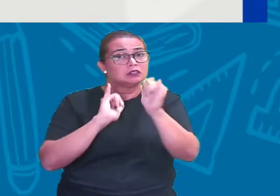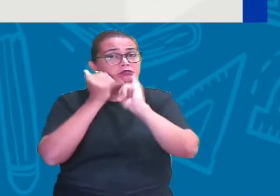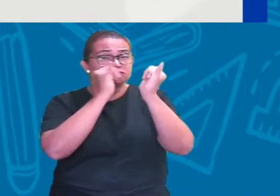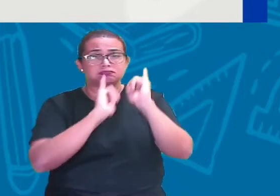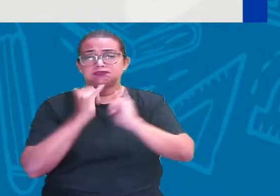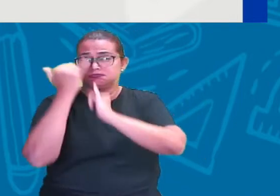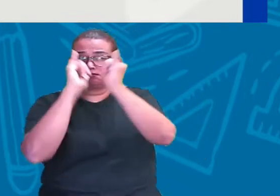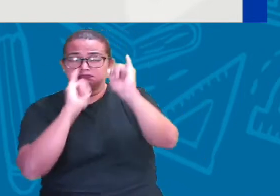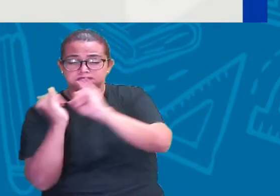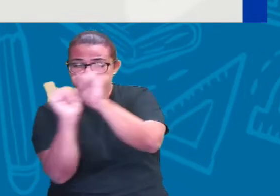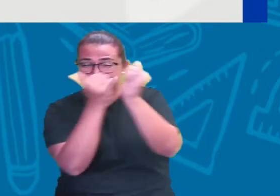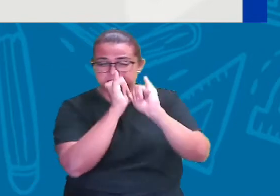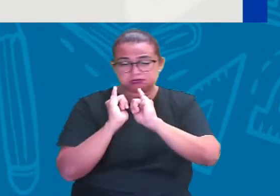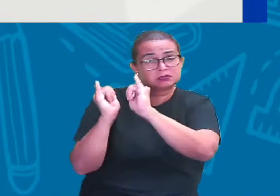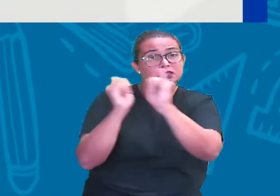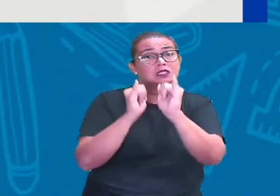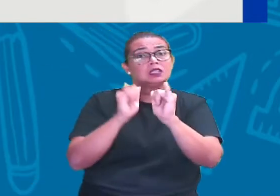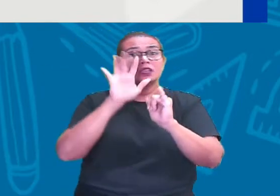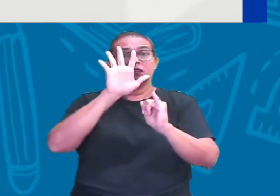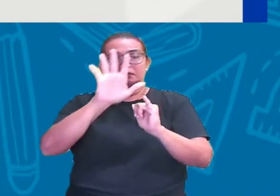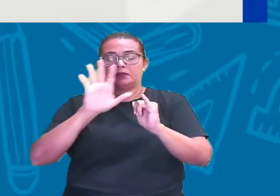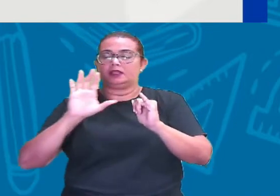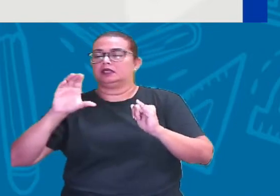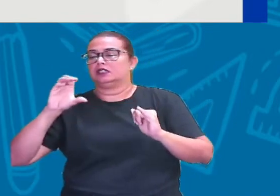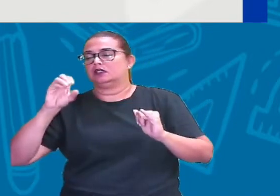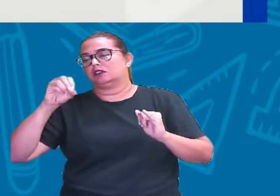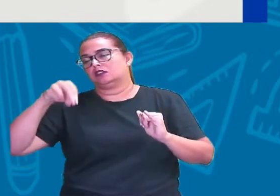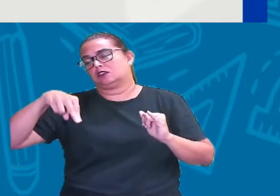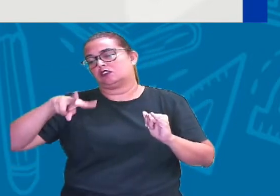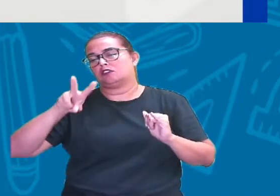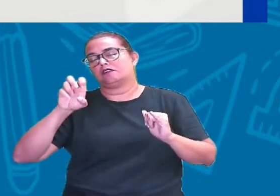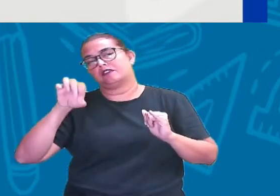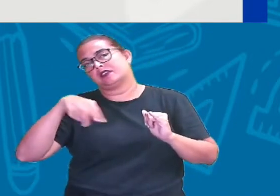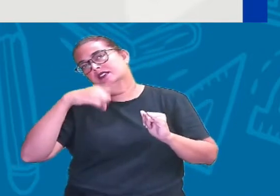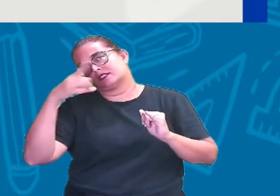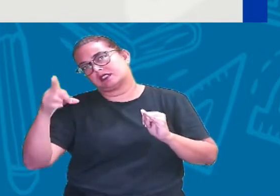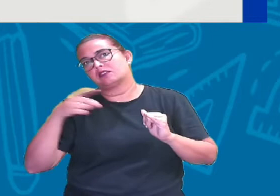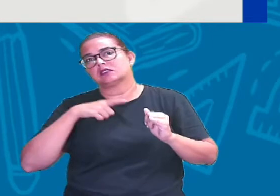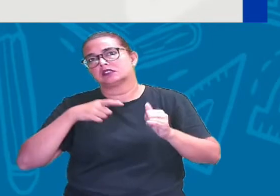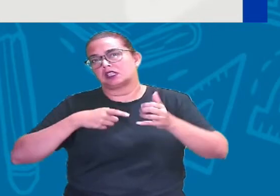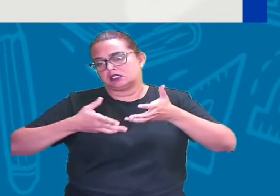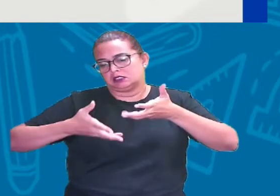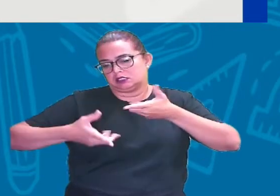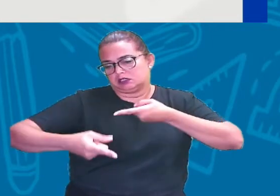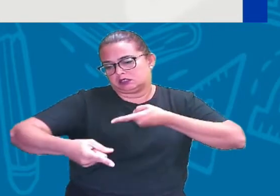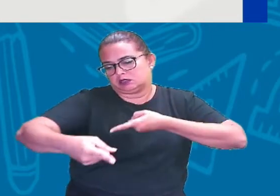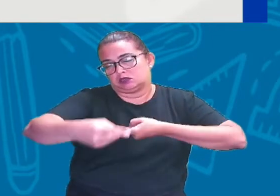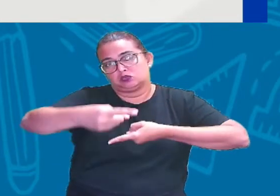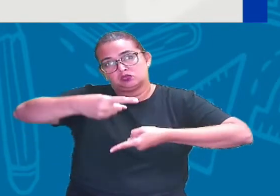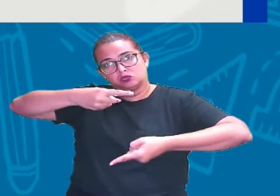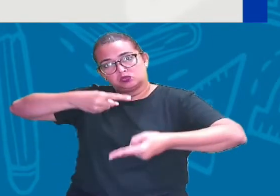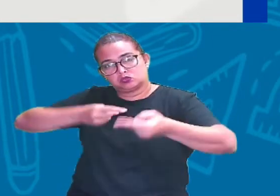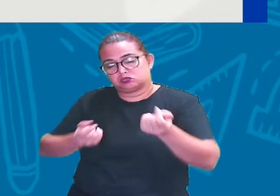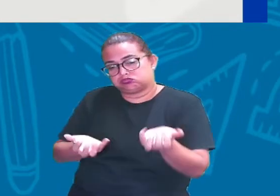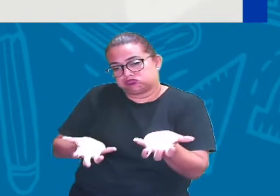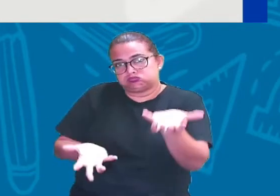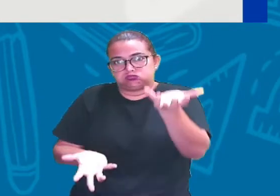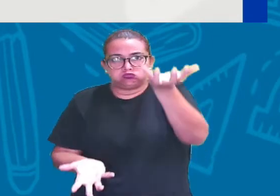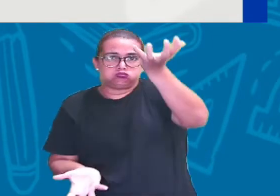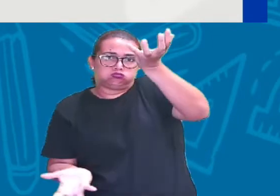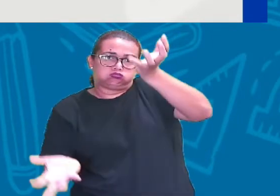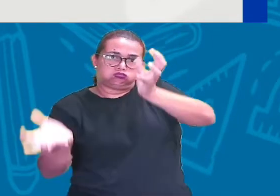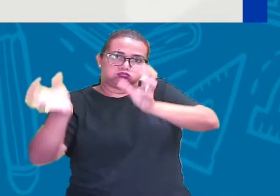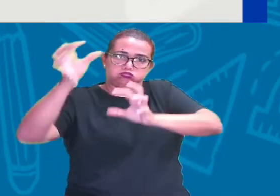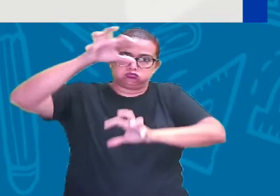da partícula. Lembre lá que eu falei do refrigerador, tá? Do ar-condicionado e da lareira, convecção, da